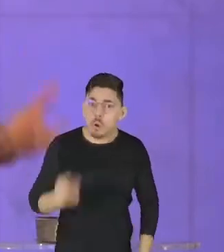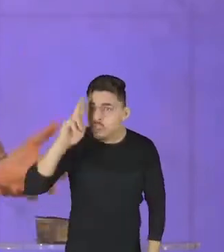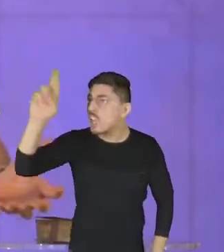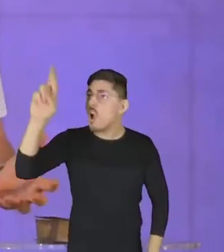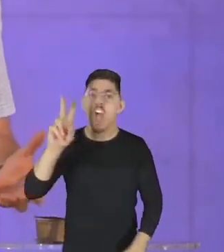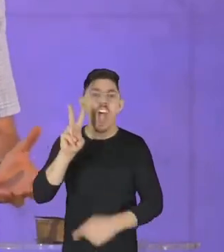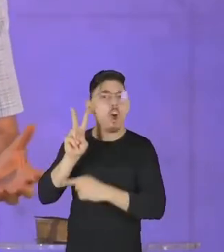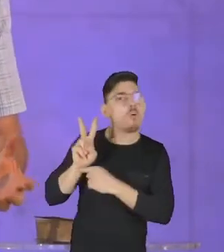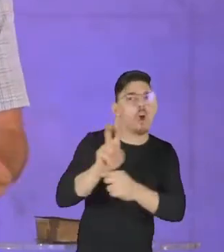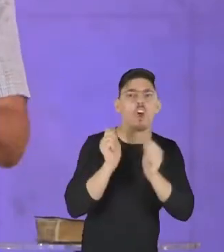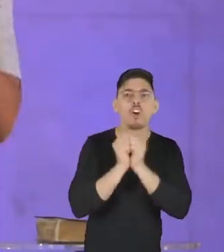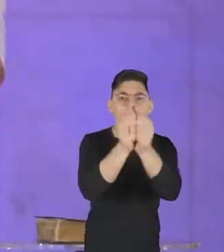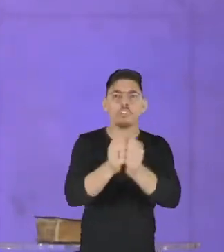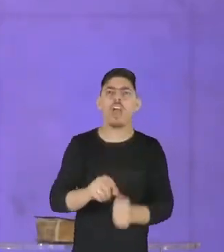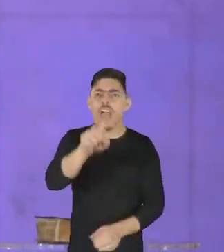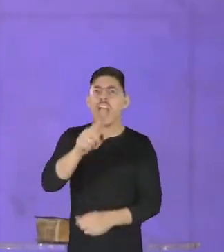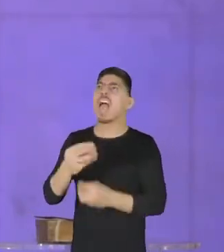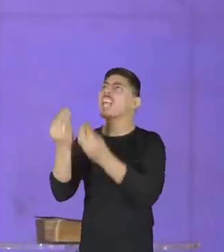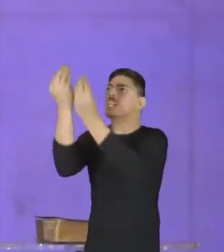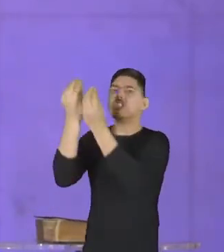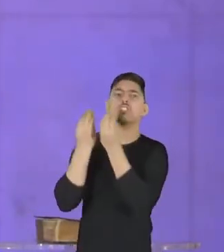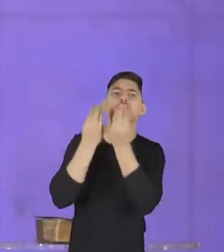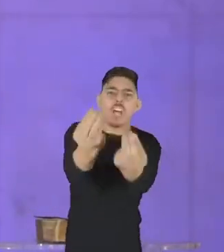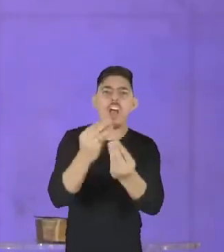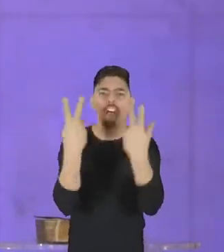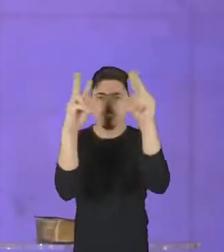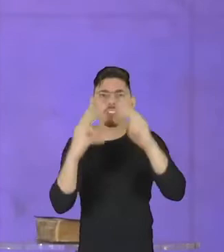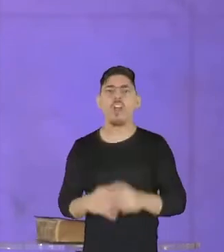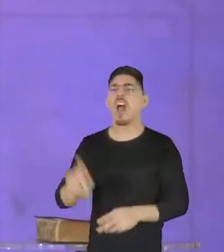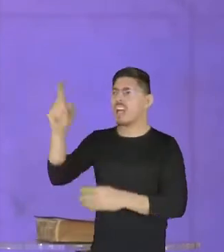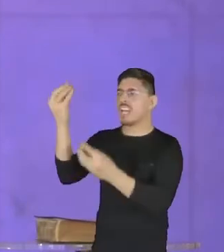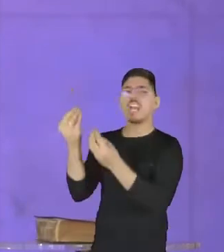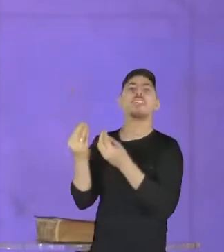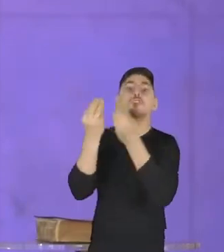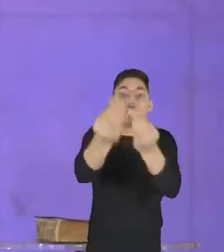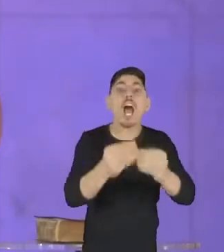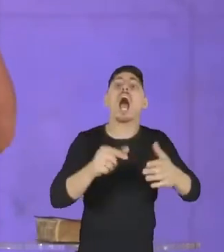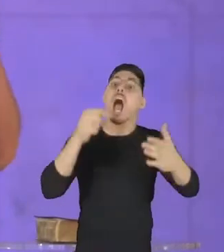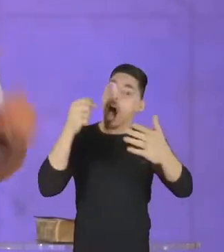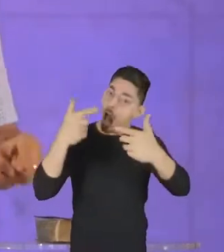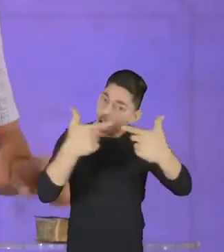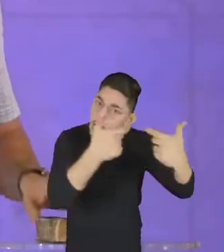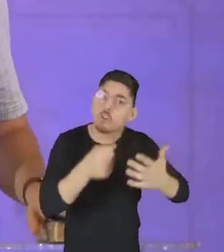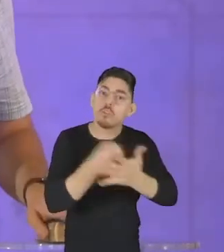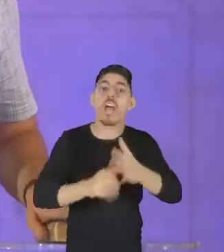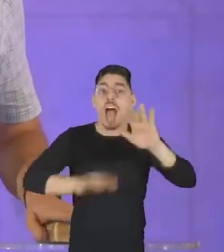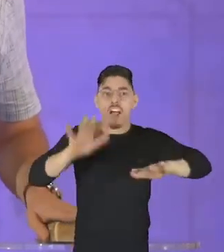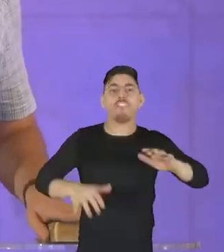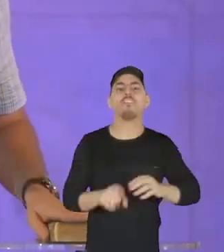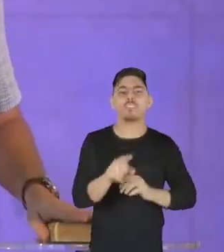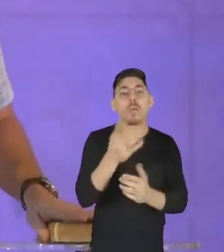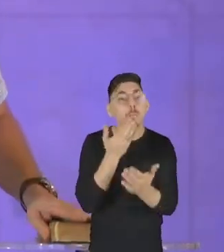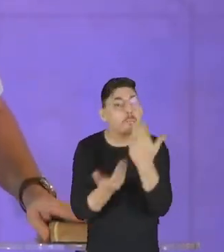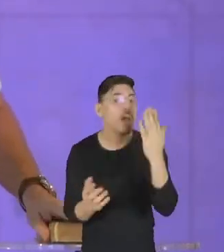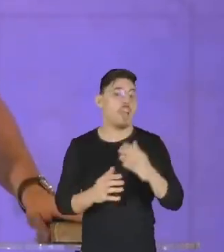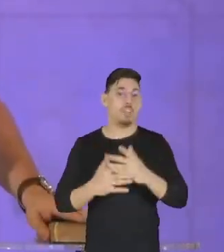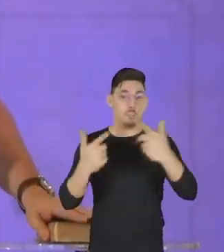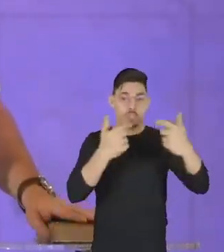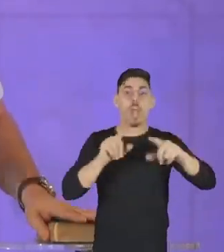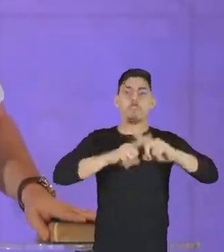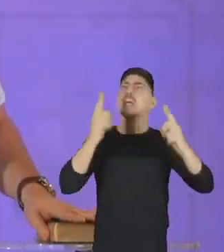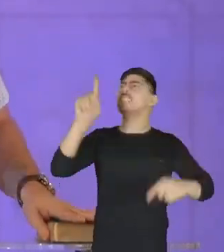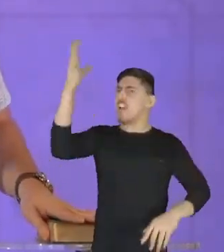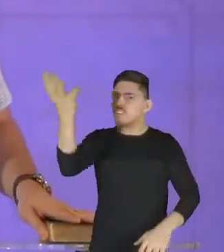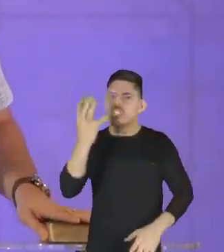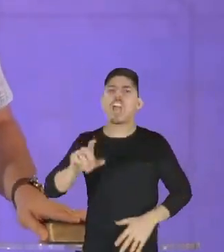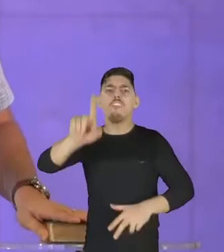nos concede vitórias. O Senhor nos dá as lutas. E por mais que você perca batalhas, o Senhor, Ele está disposto a te reerguer.